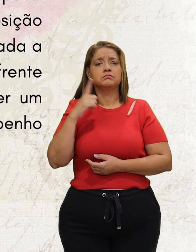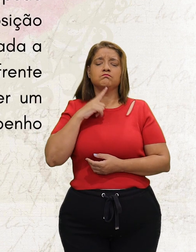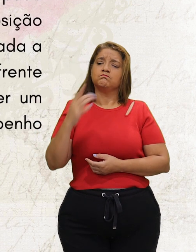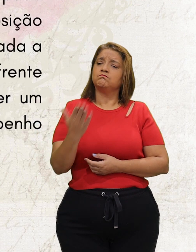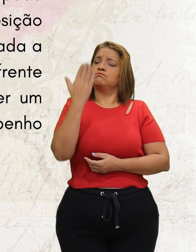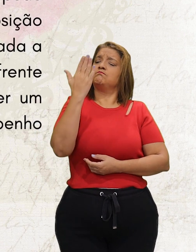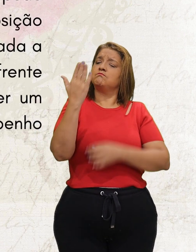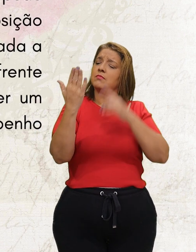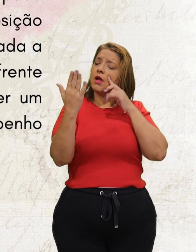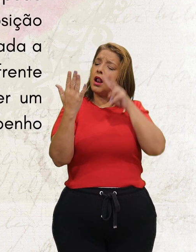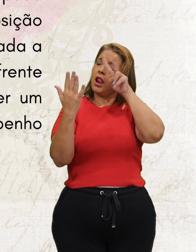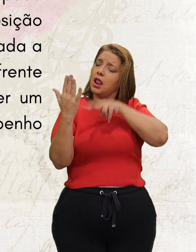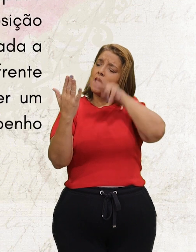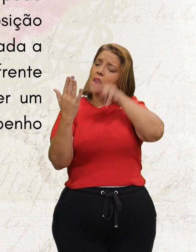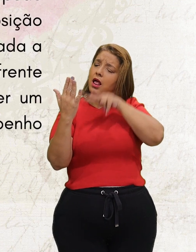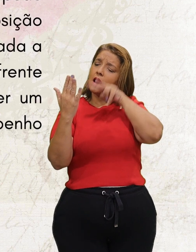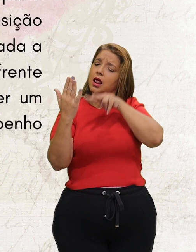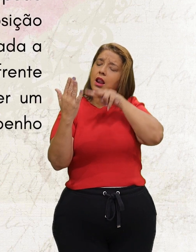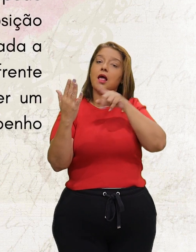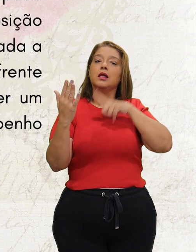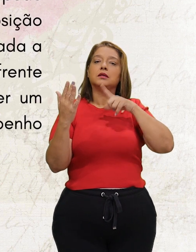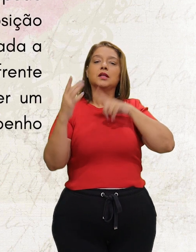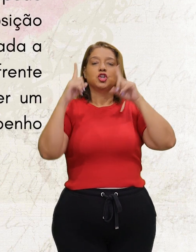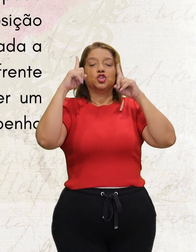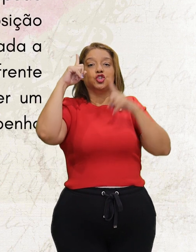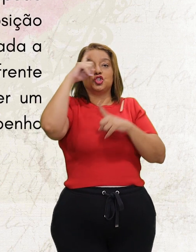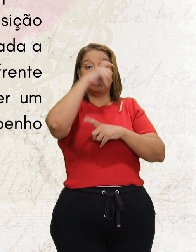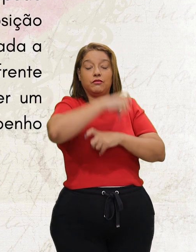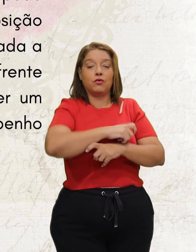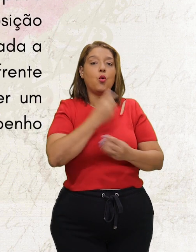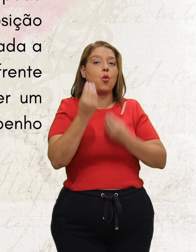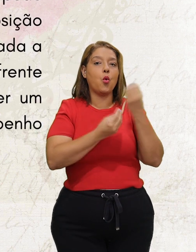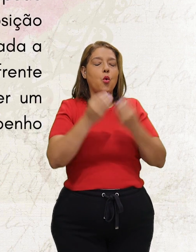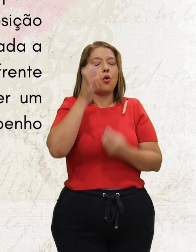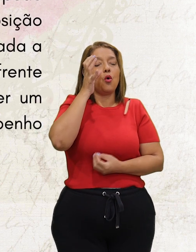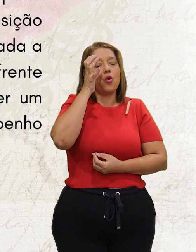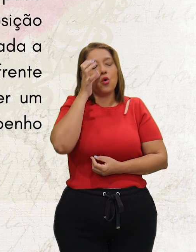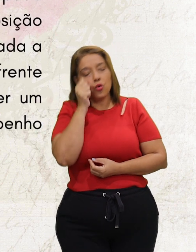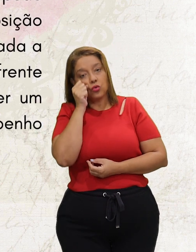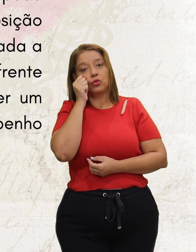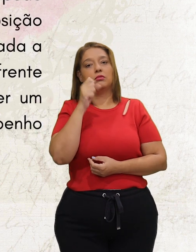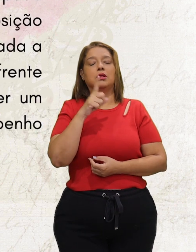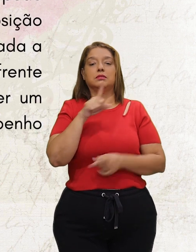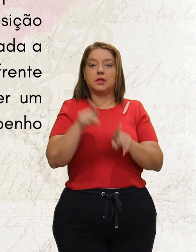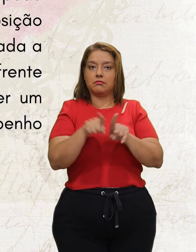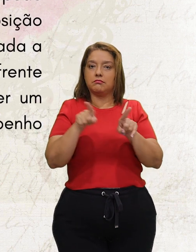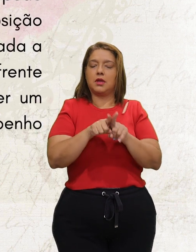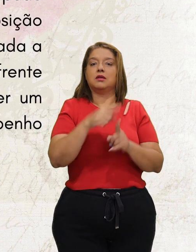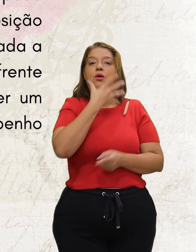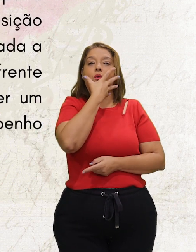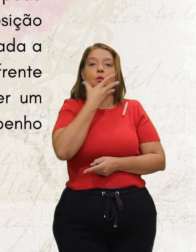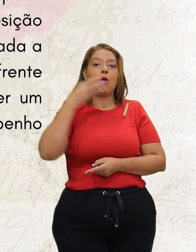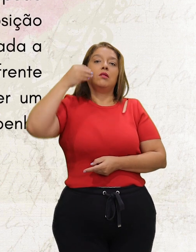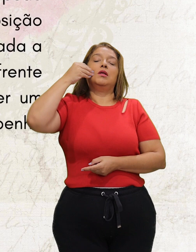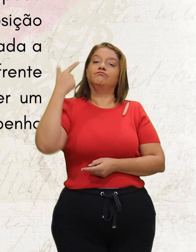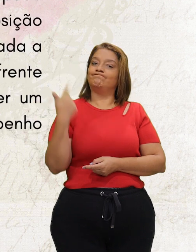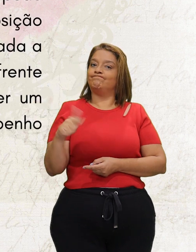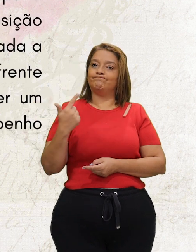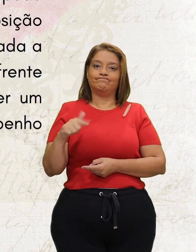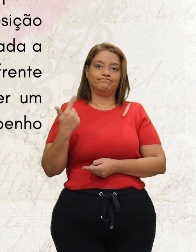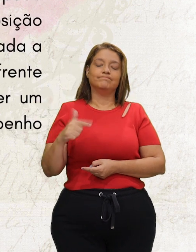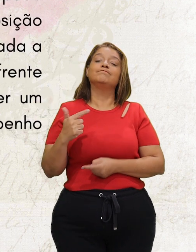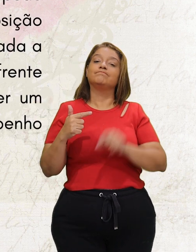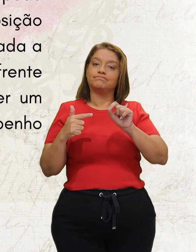telas tendem a ter dificuldade para adormecer e manter um sono de qualidade, o que afeta negativamente seu